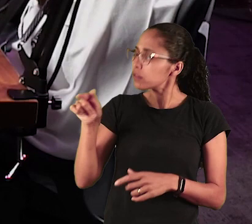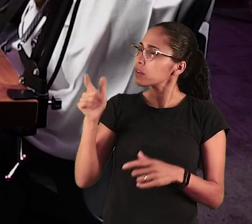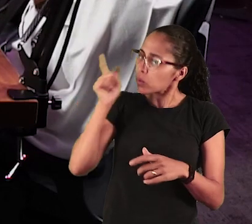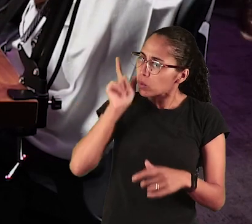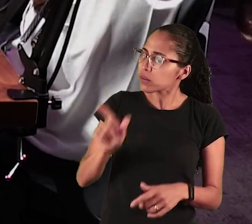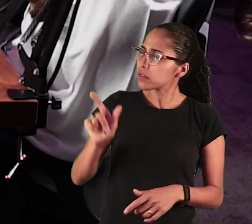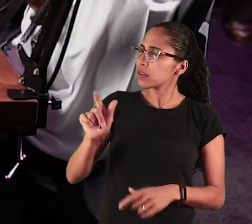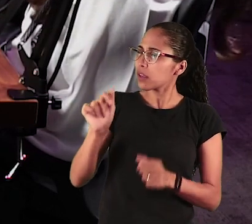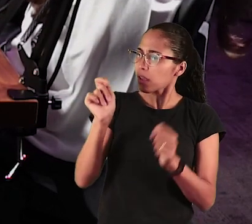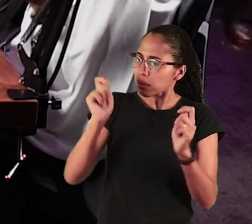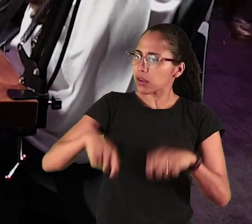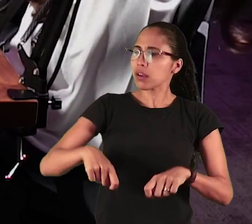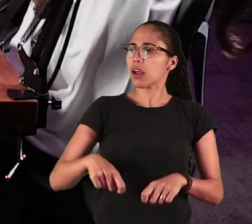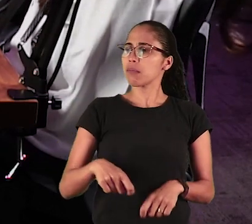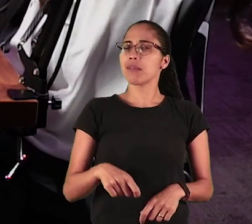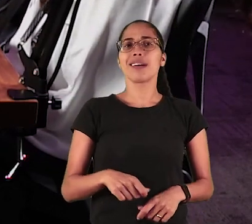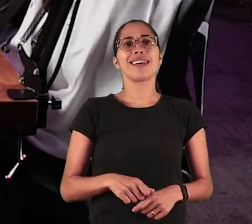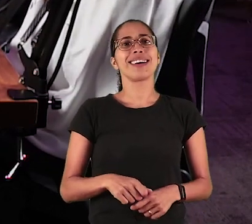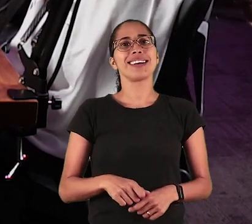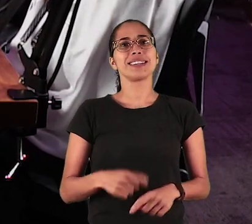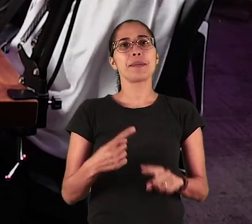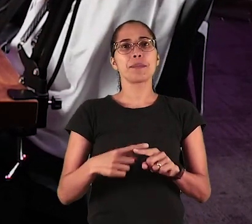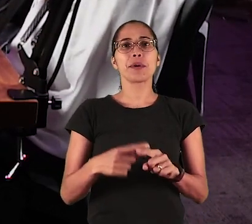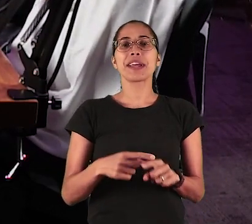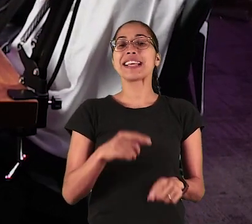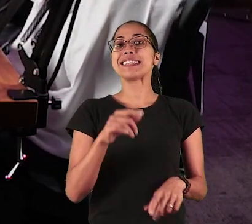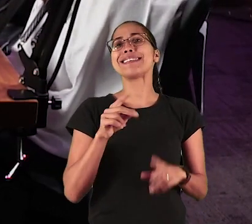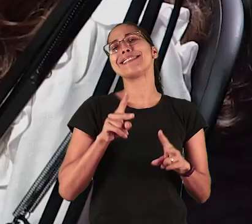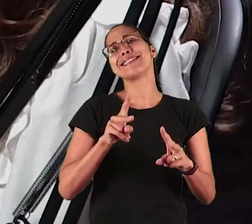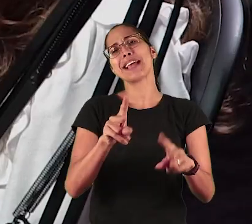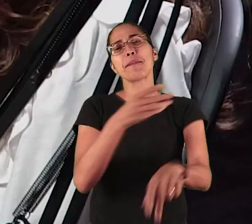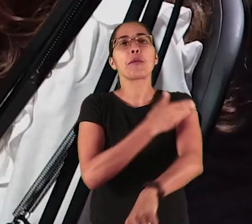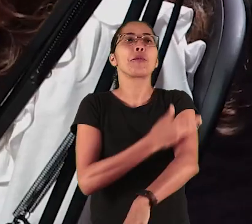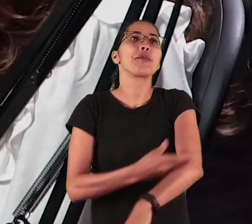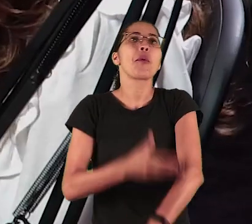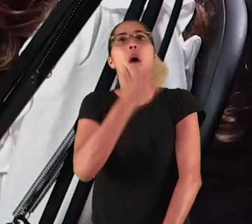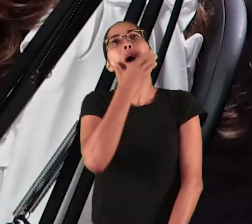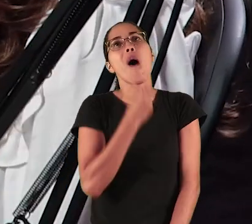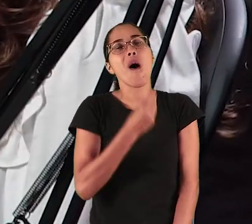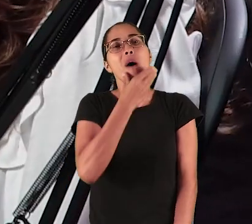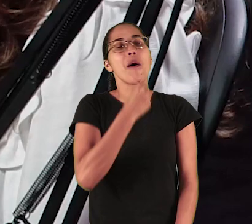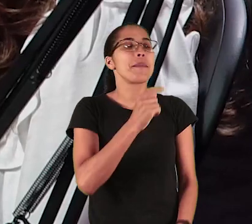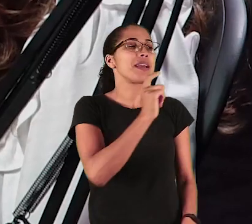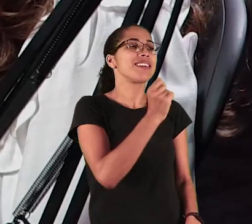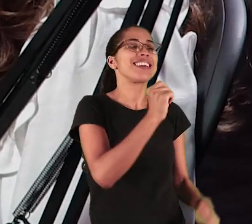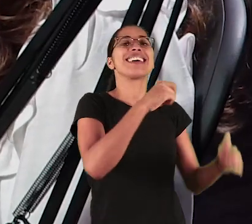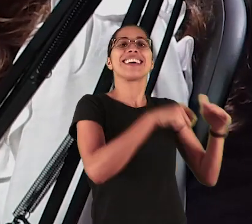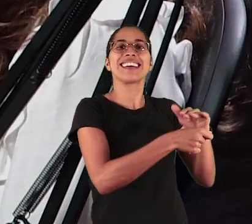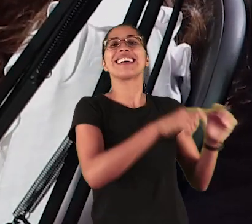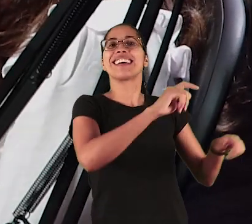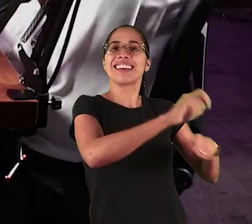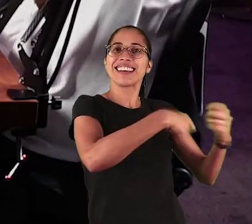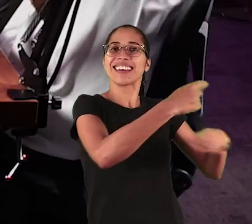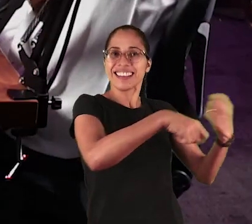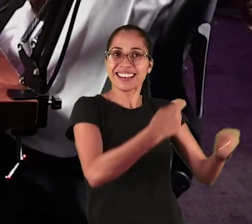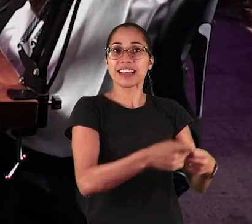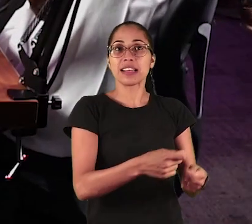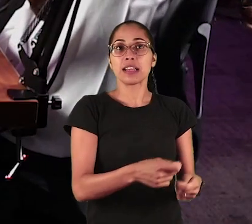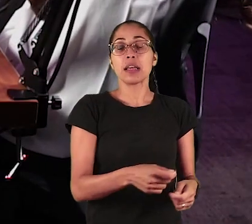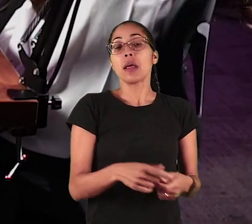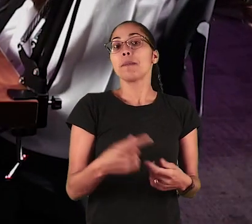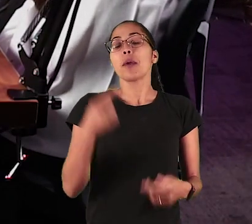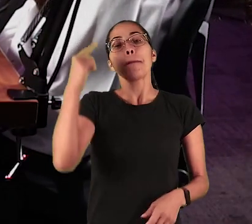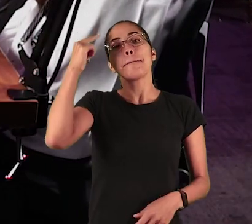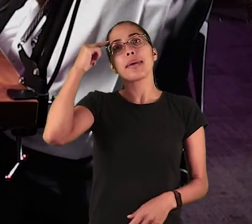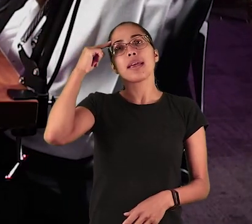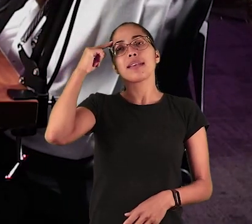sempre foi homem da respiração ao meu redor eu sempre homem não tinha né mas eu também acho o seguinte